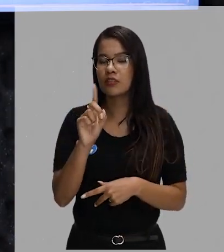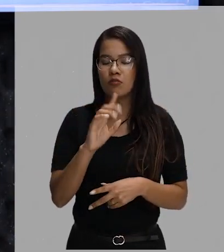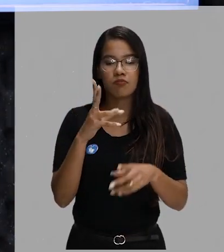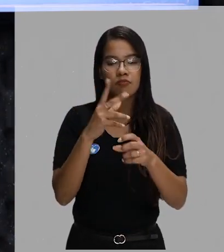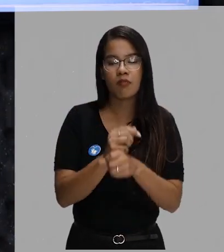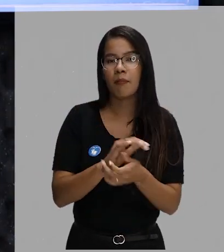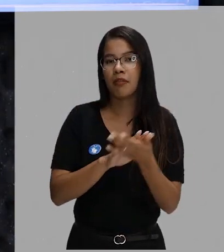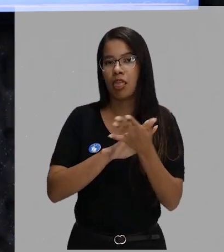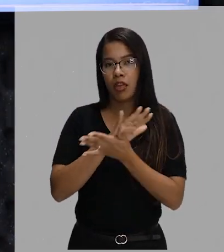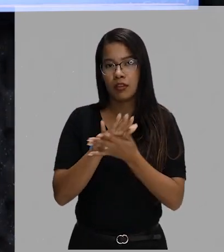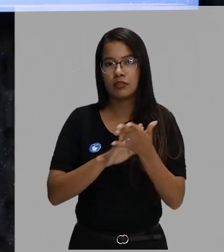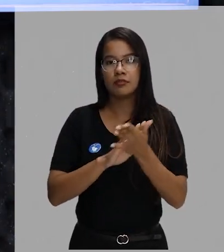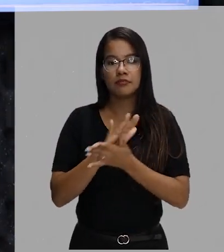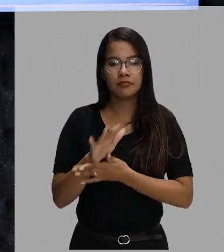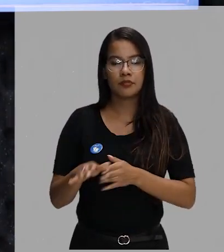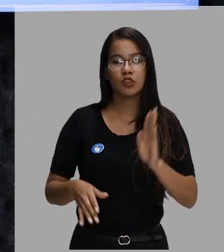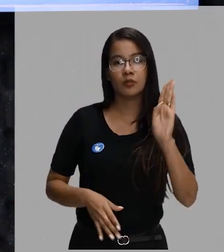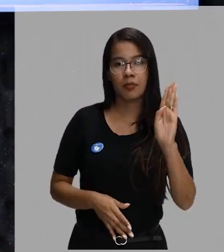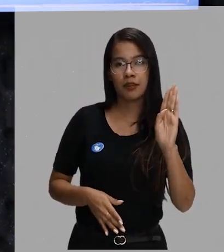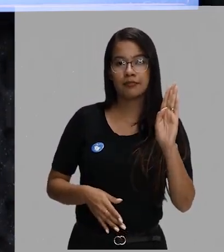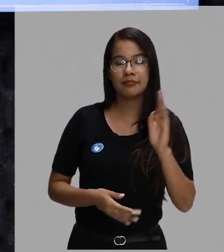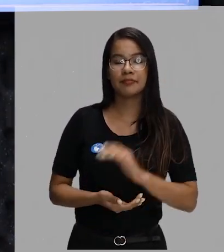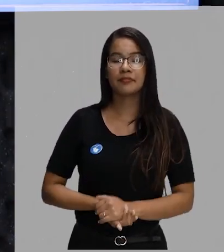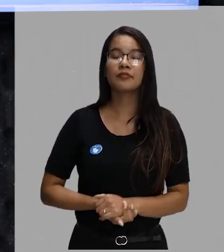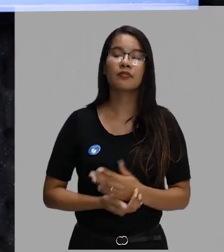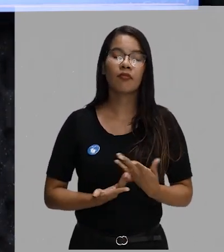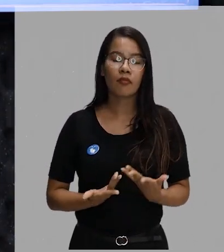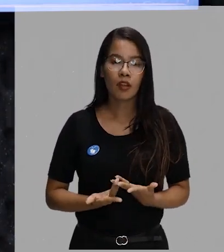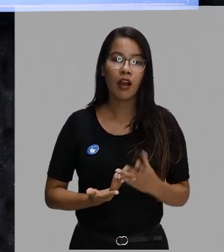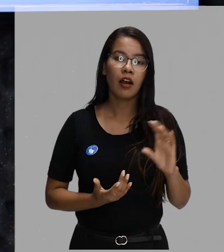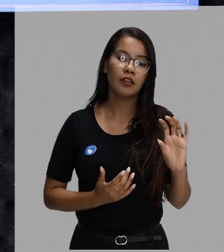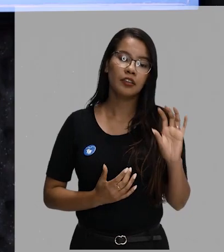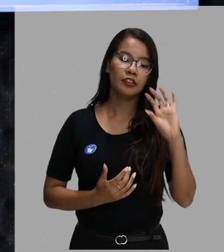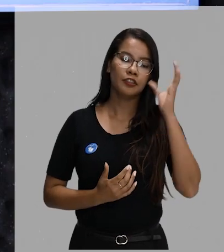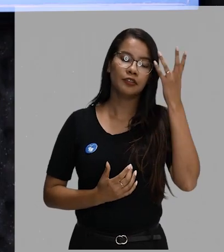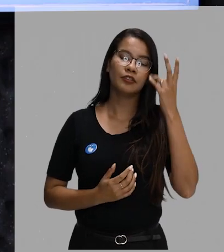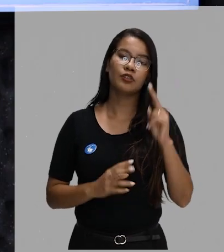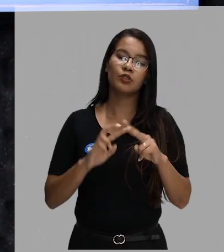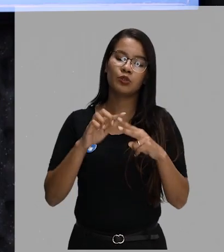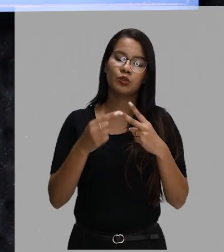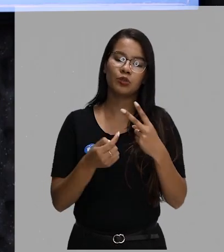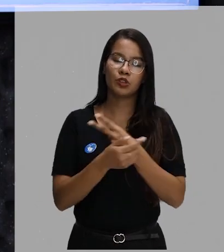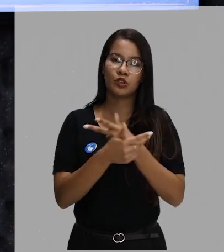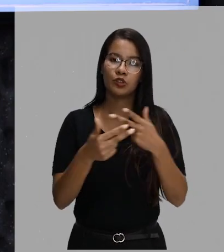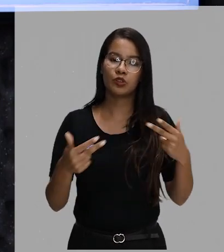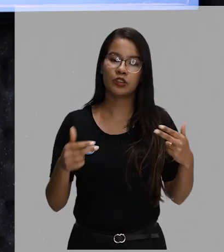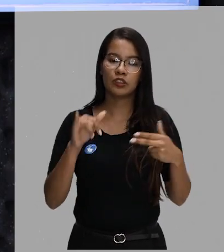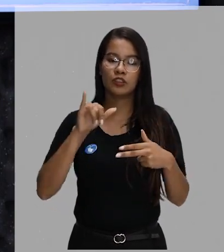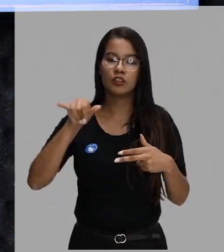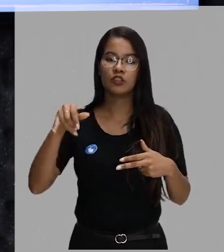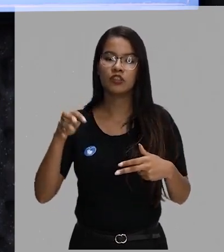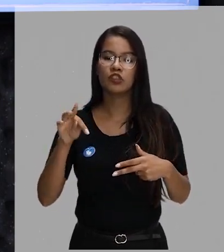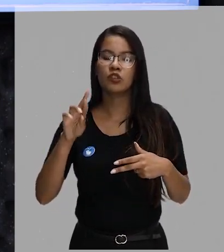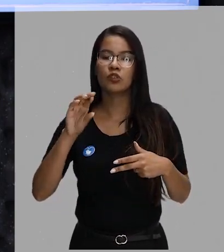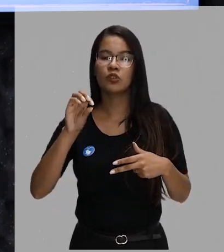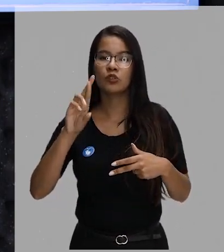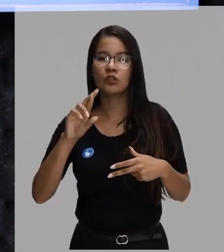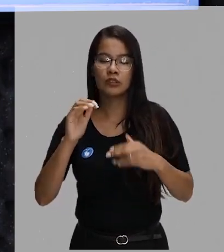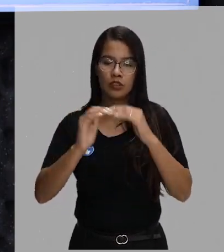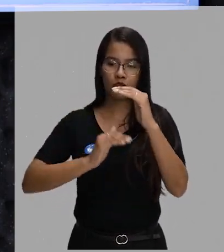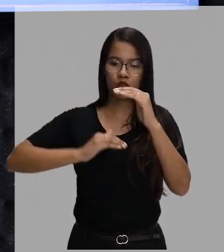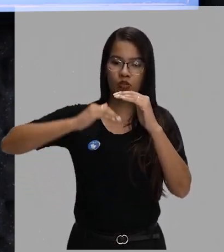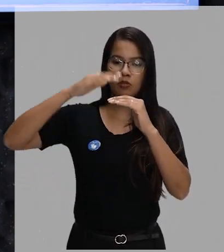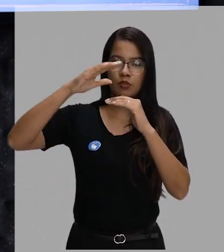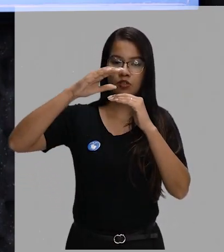conjunto B. Tá? Então, nesse caso, aconteceu 2 coisas. A função é injetora, ela é